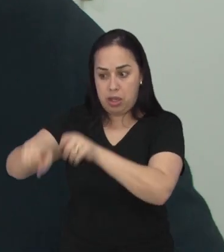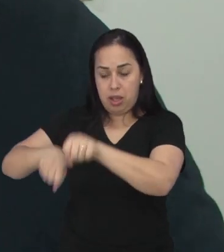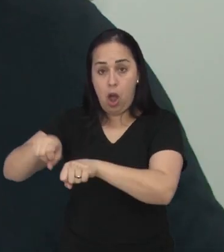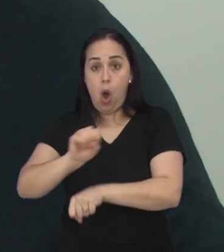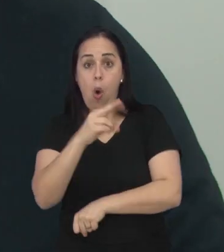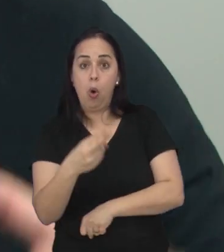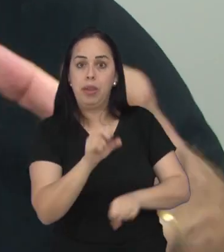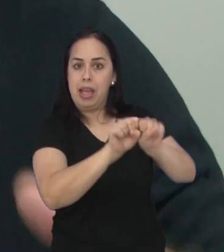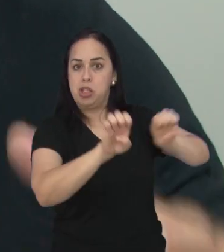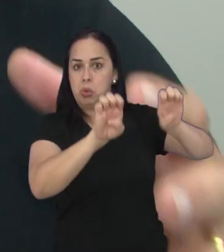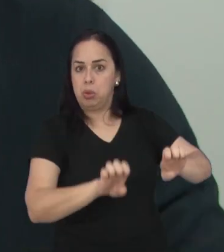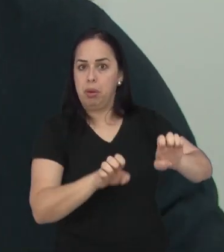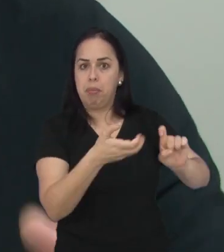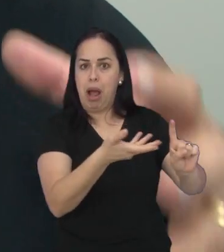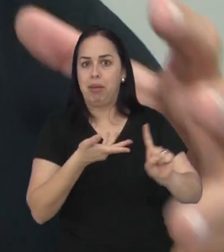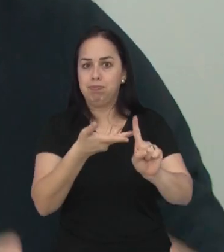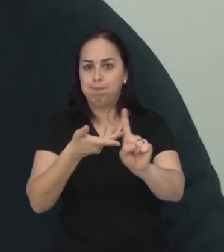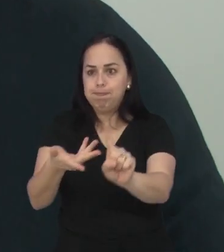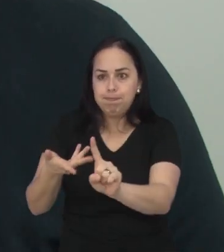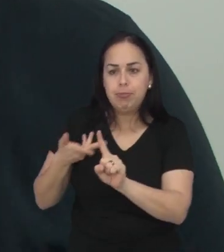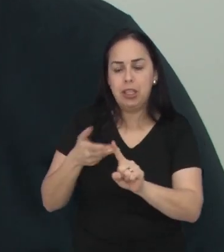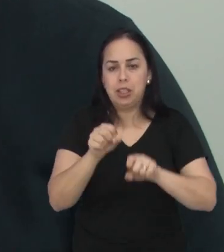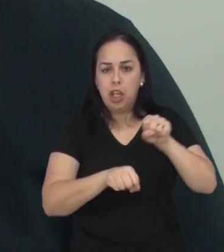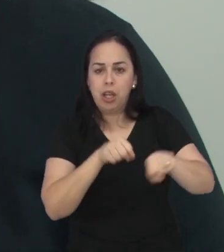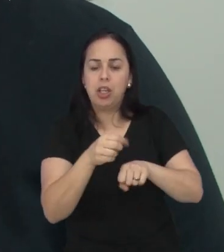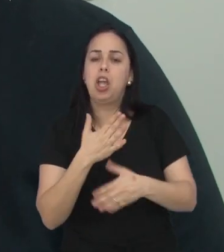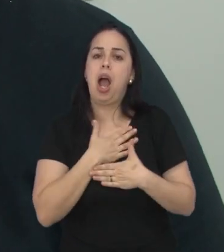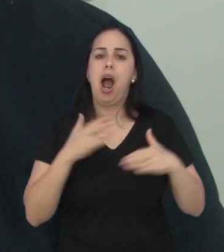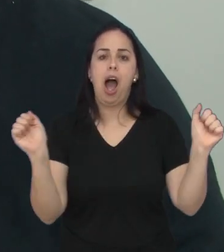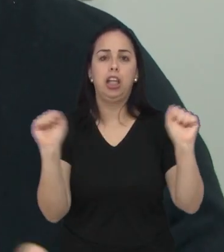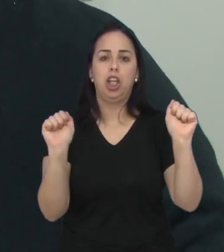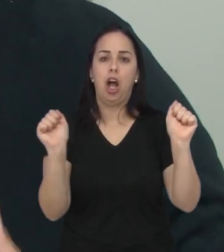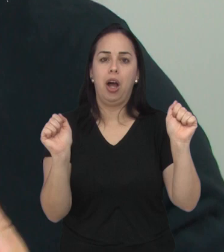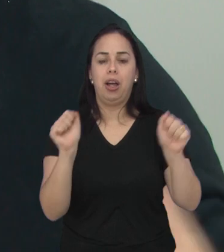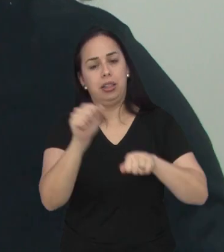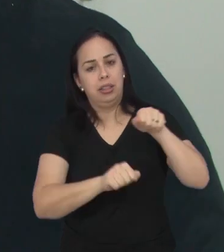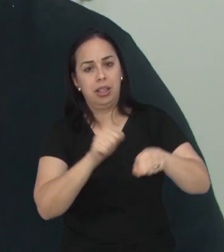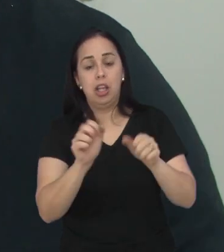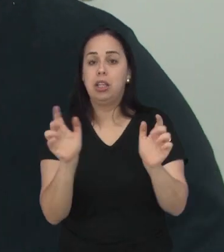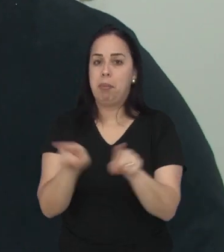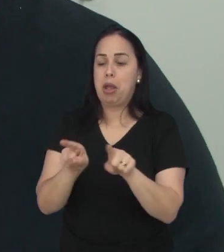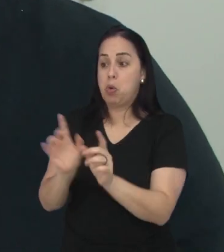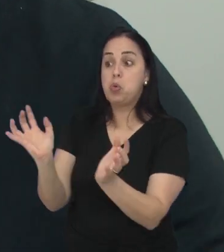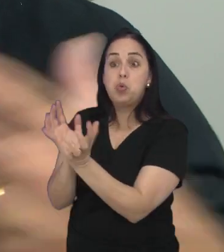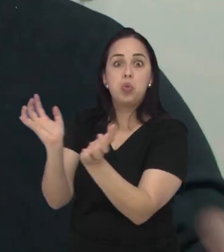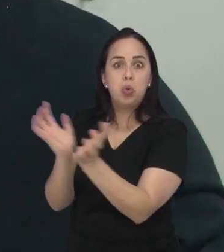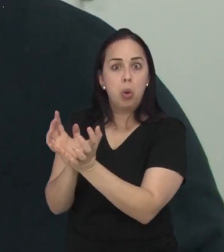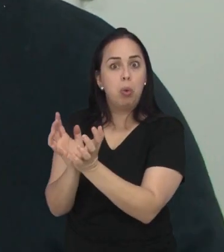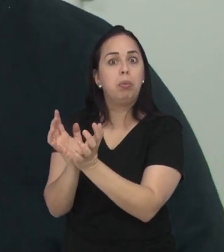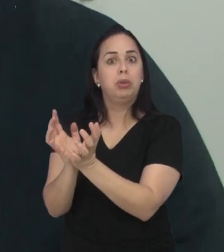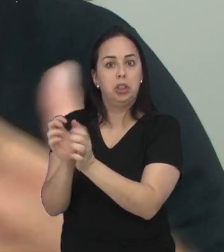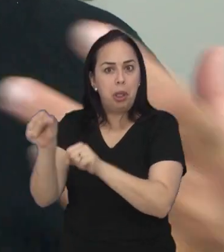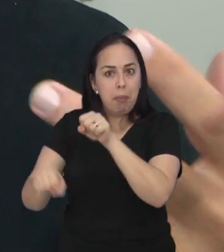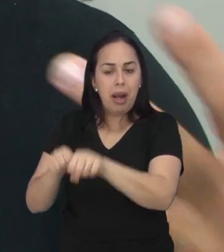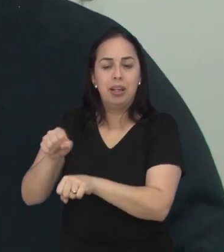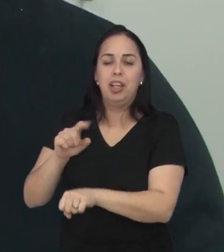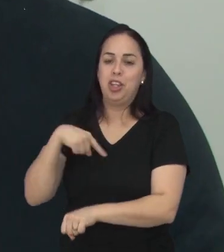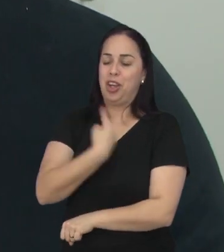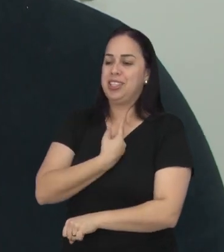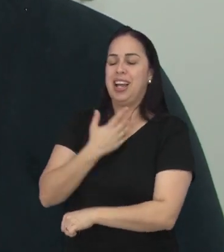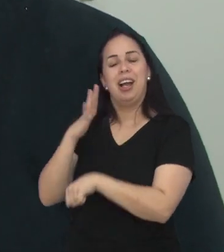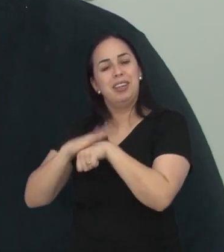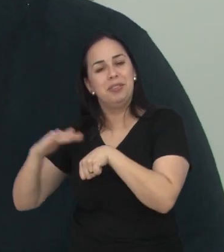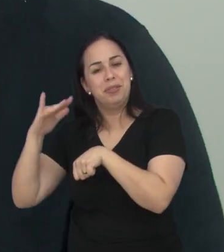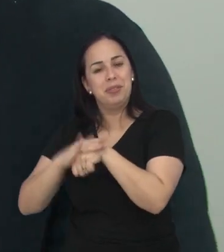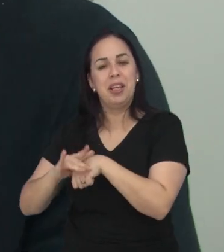ciclovias ou na infraestrutura para acolher o pessoal que go adora andar de bike aí os grupos de bike a gente tem um carinho muito